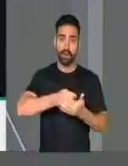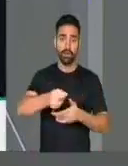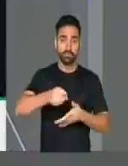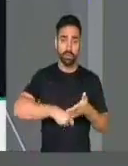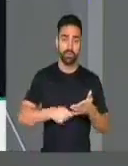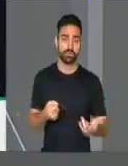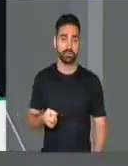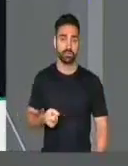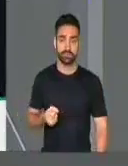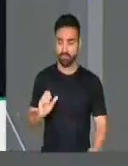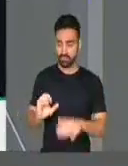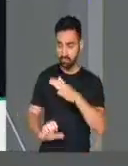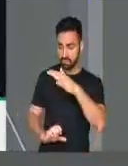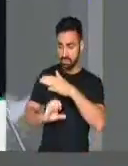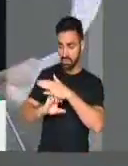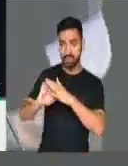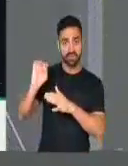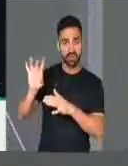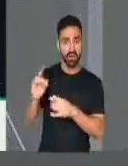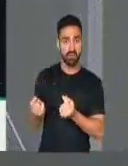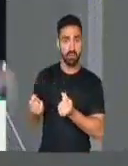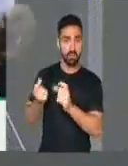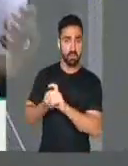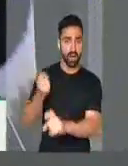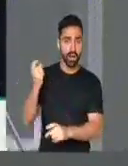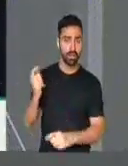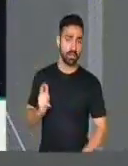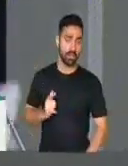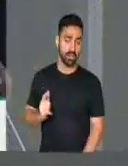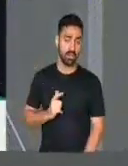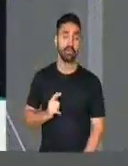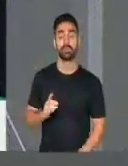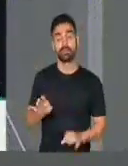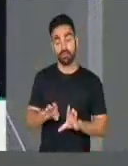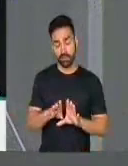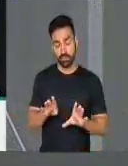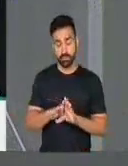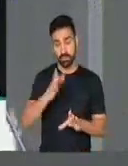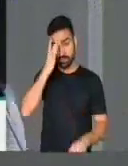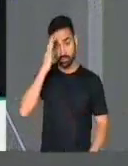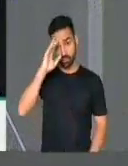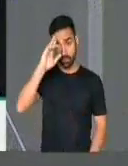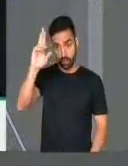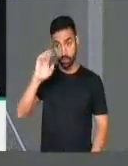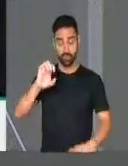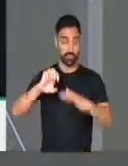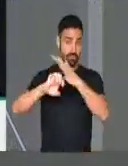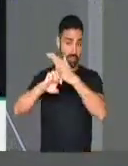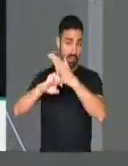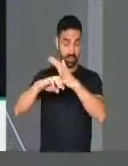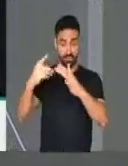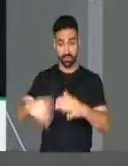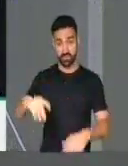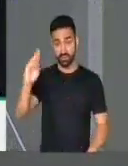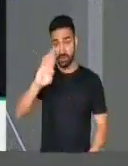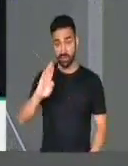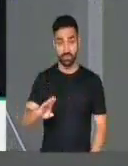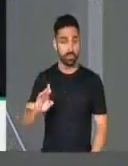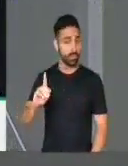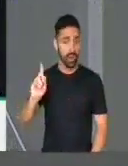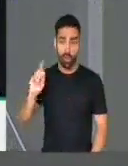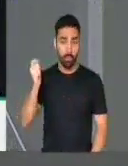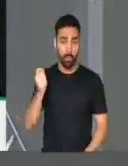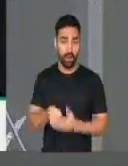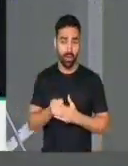as empresas, e também os grandes empresários deste país, só